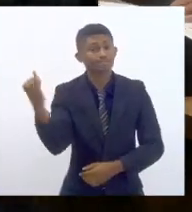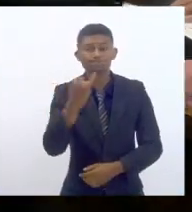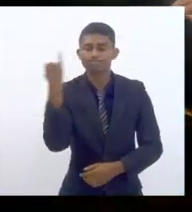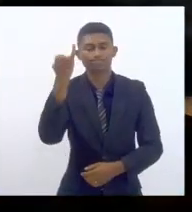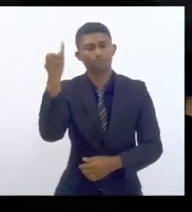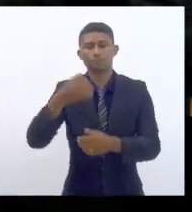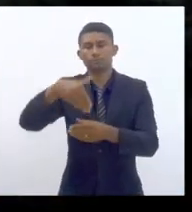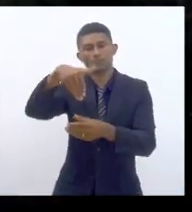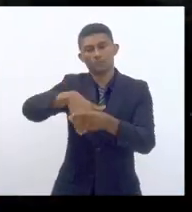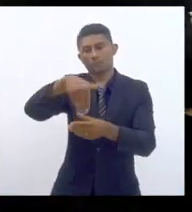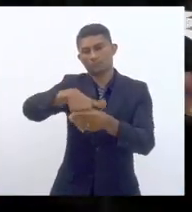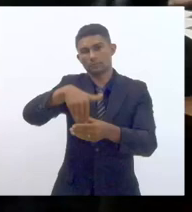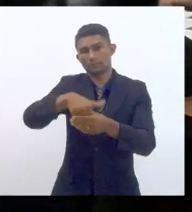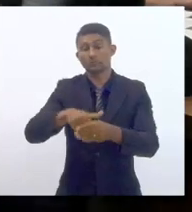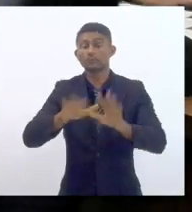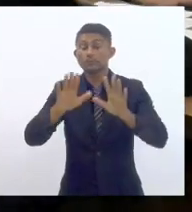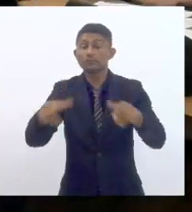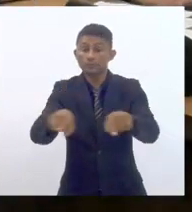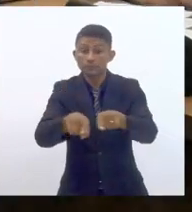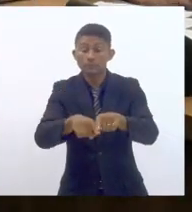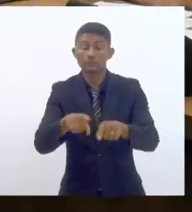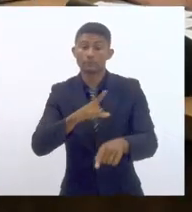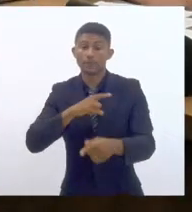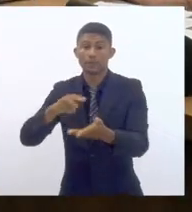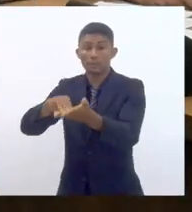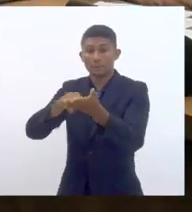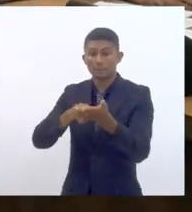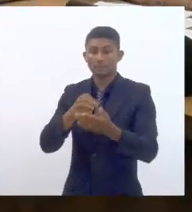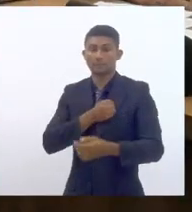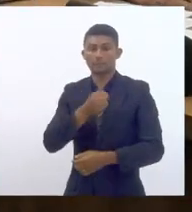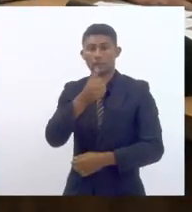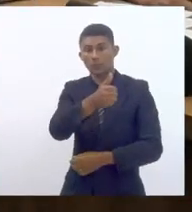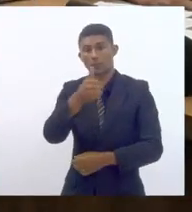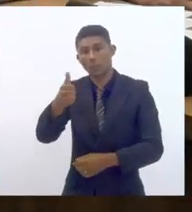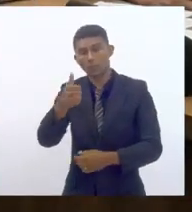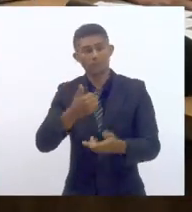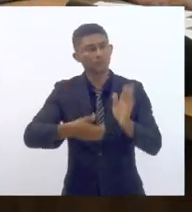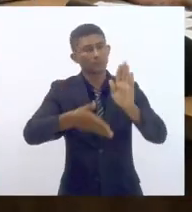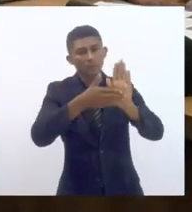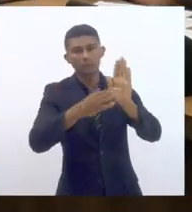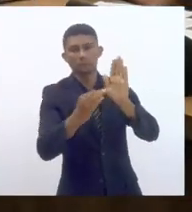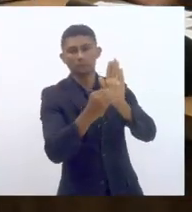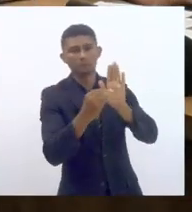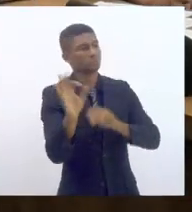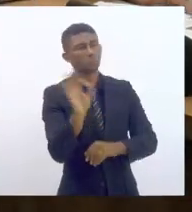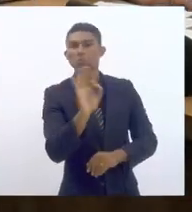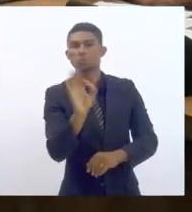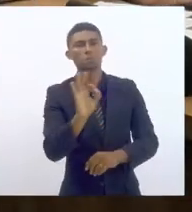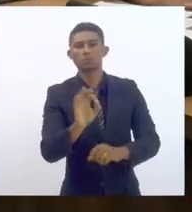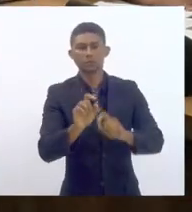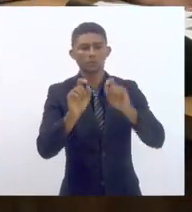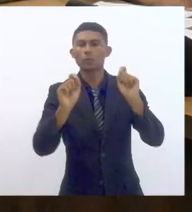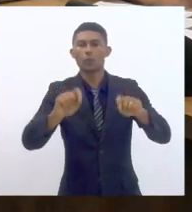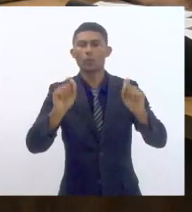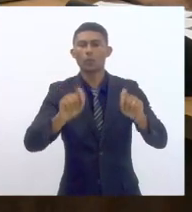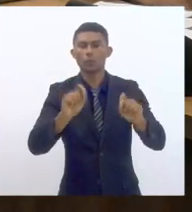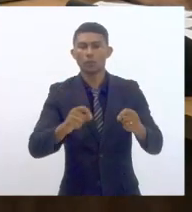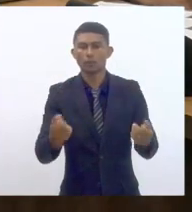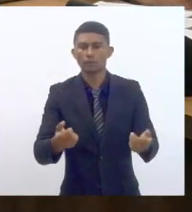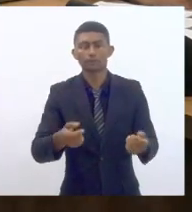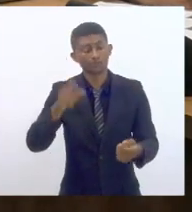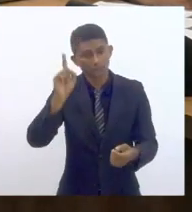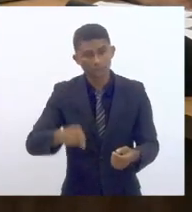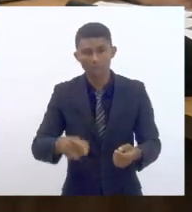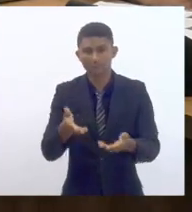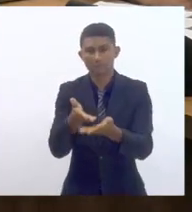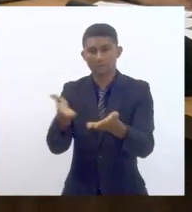votação. Só que a gente tem a mensagem 11, que não veio para a pauta, que diz respeito ao quadro